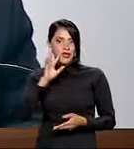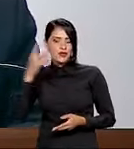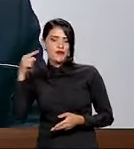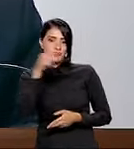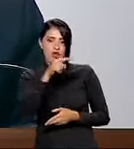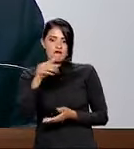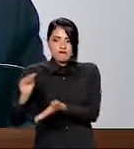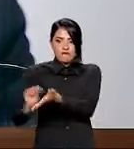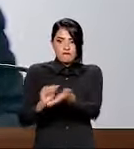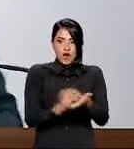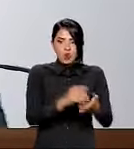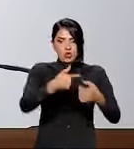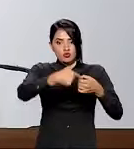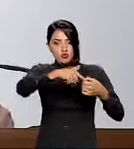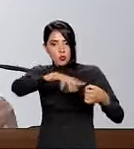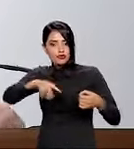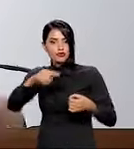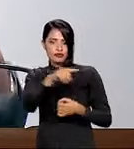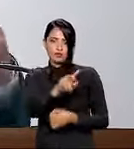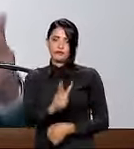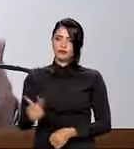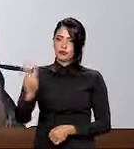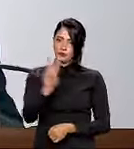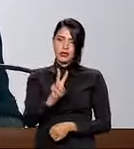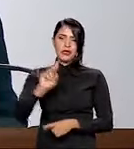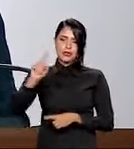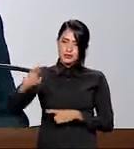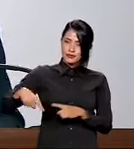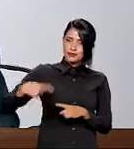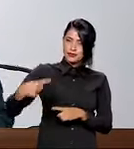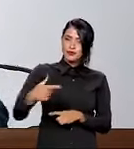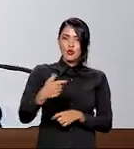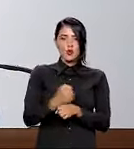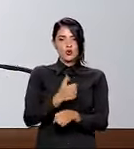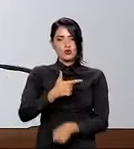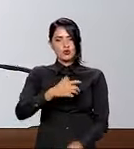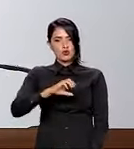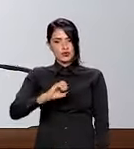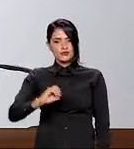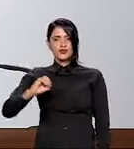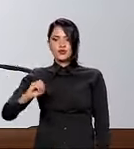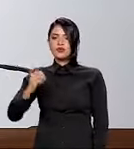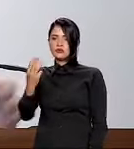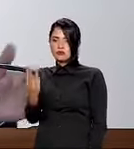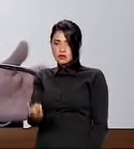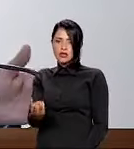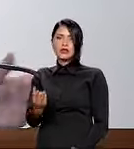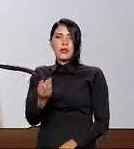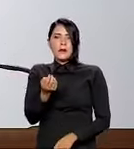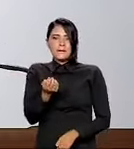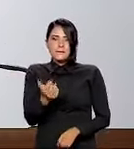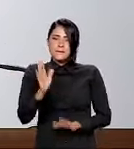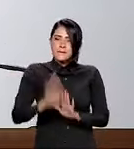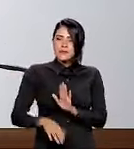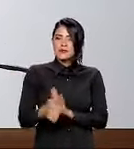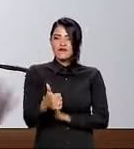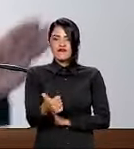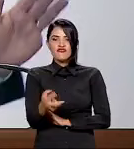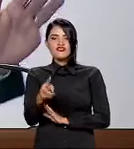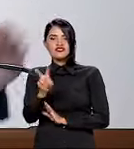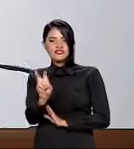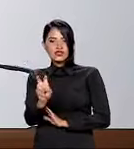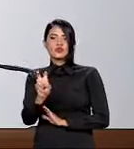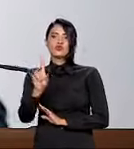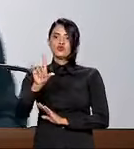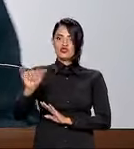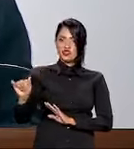combustível na Venezuela. Depois, logo em 2003, eu tinha menos de 25 dias de governo,